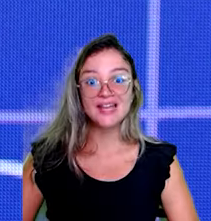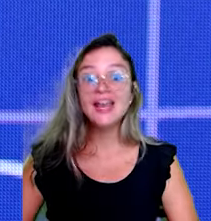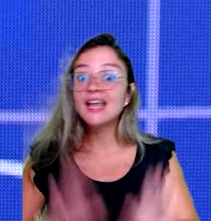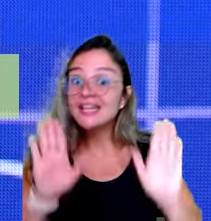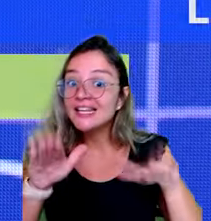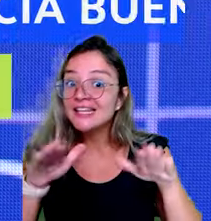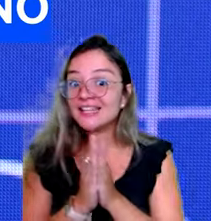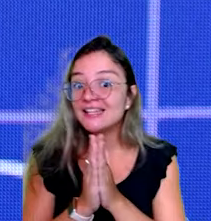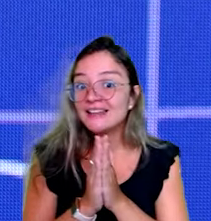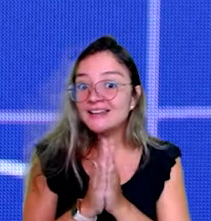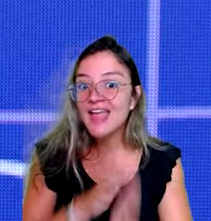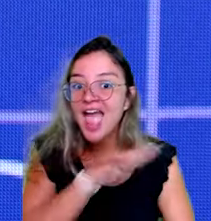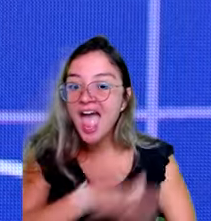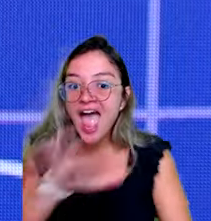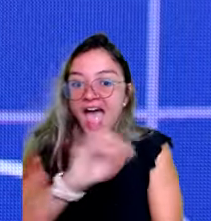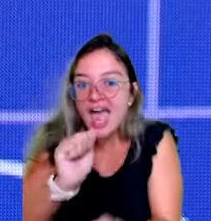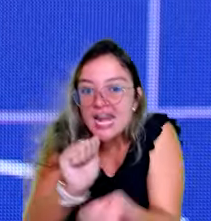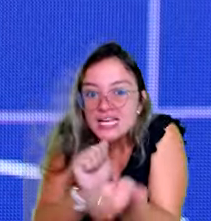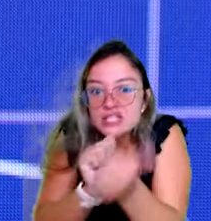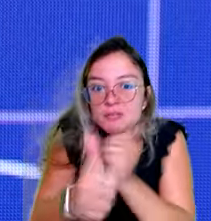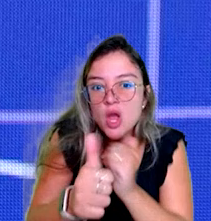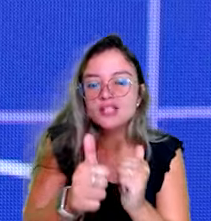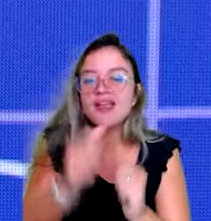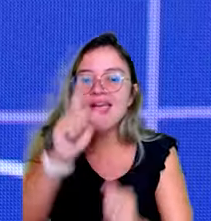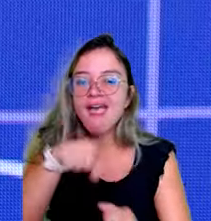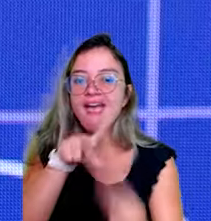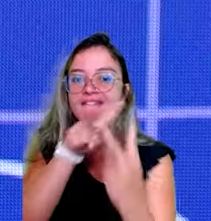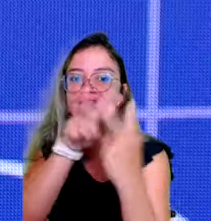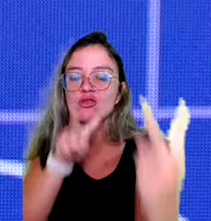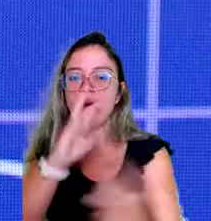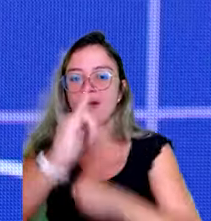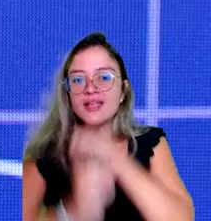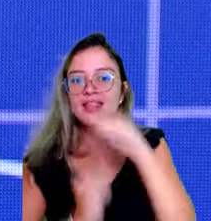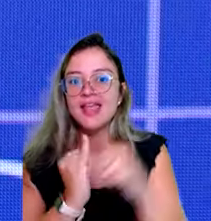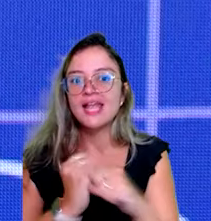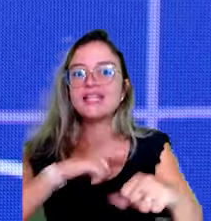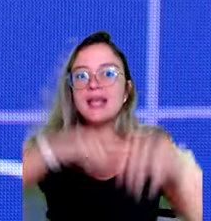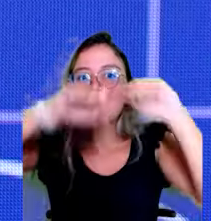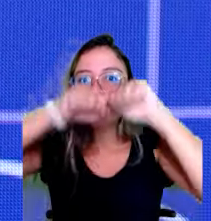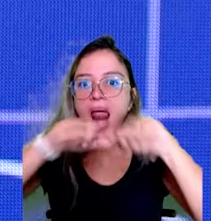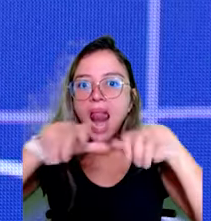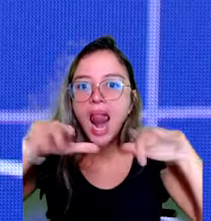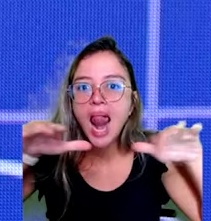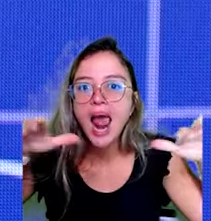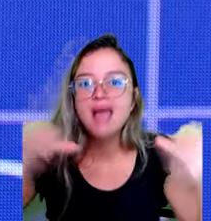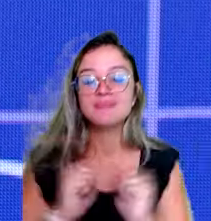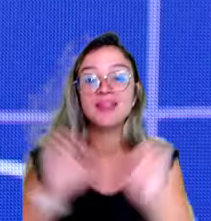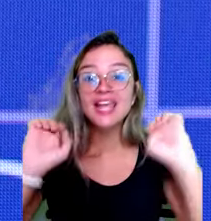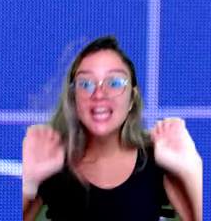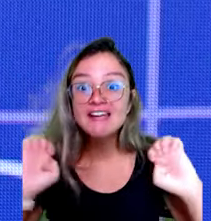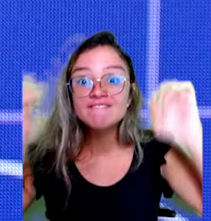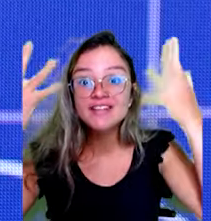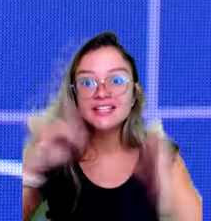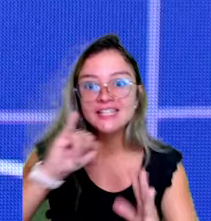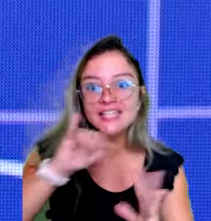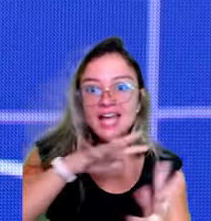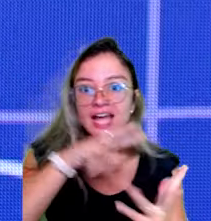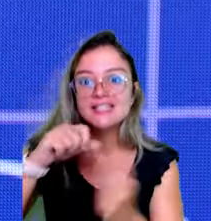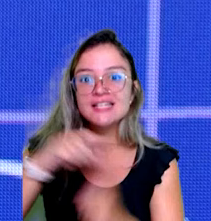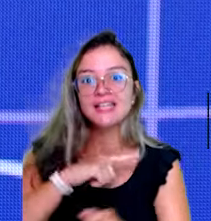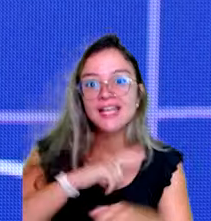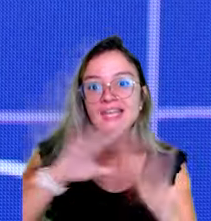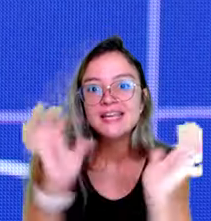Você já pensou em como o universo dos esportes se tornou um dos mercados mais promissores do mundo? Com eventos internacionais, equipes profissionais